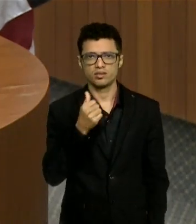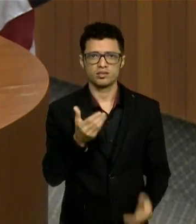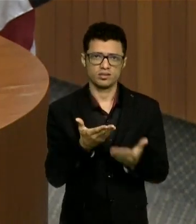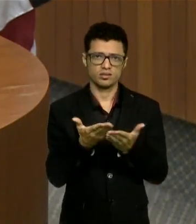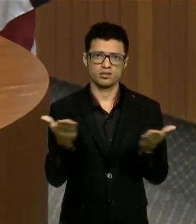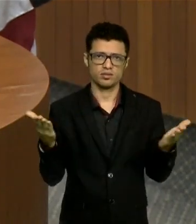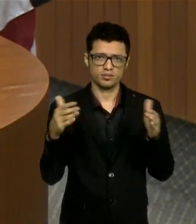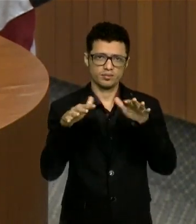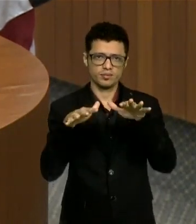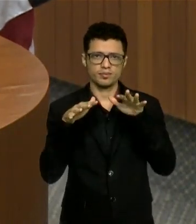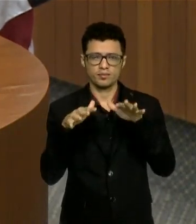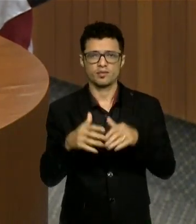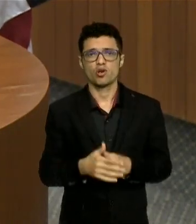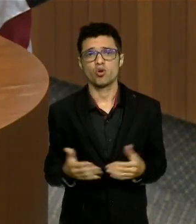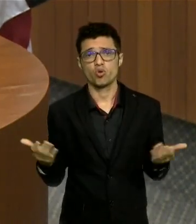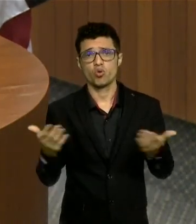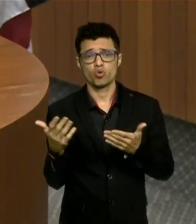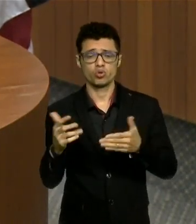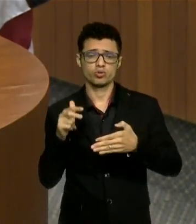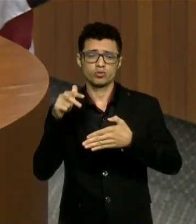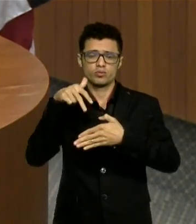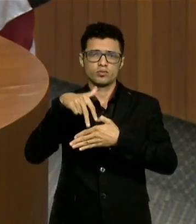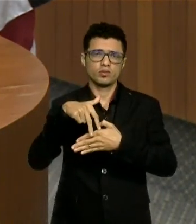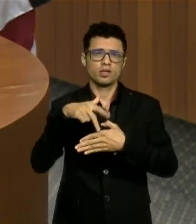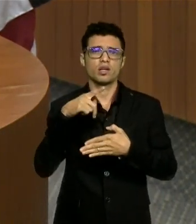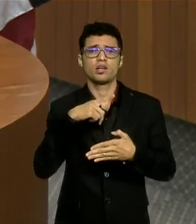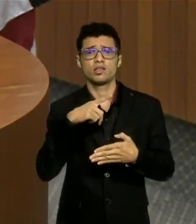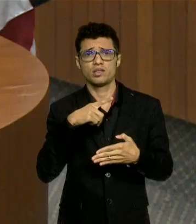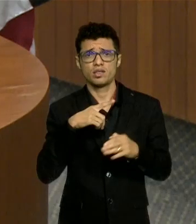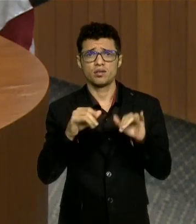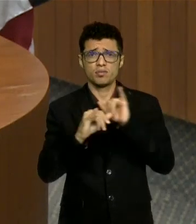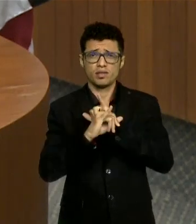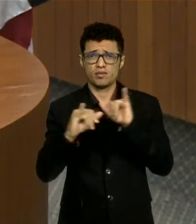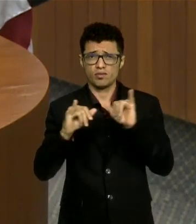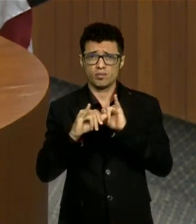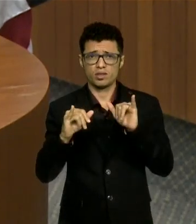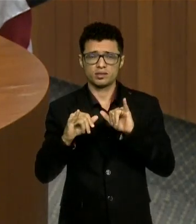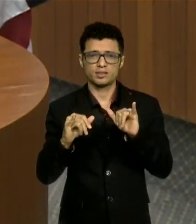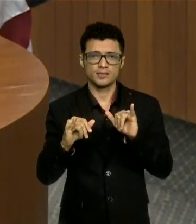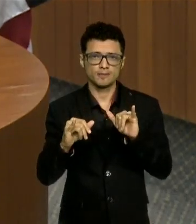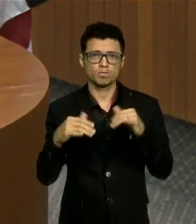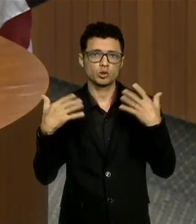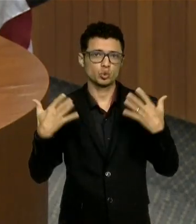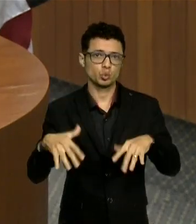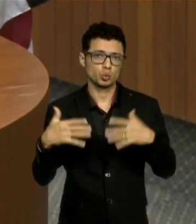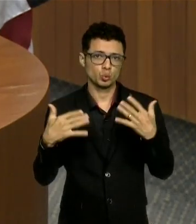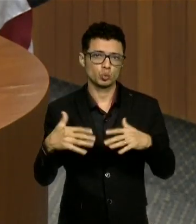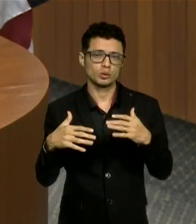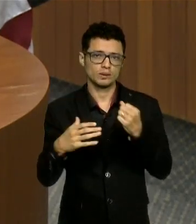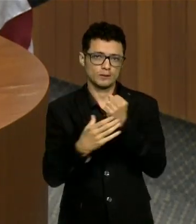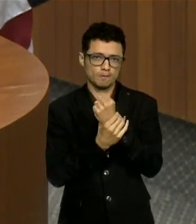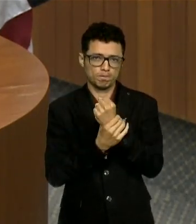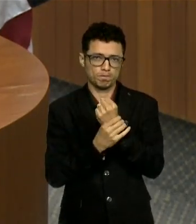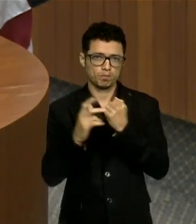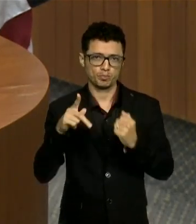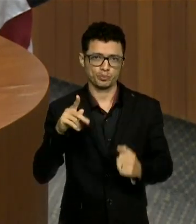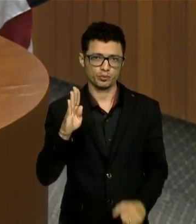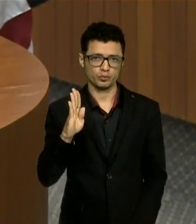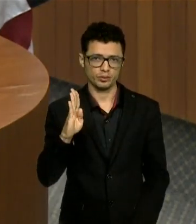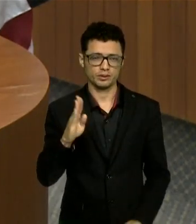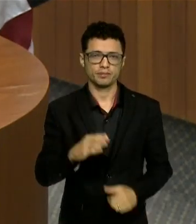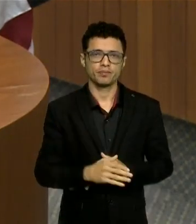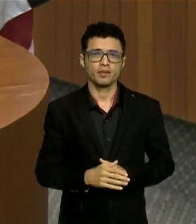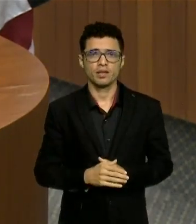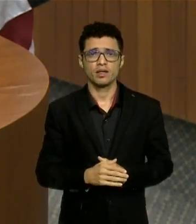essa tribuna hoje é um dado alarmante na segurança pública do Maranhão. Entre janeiro e julho deste